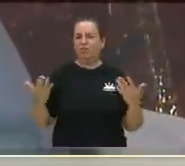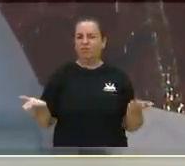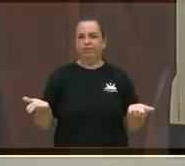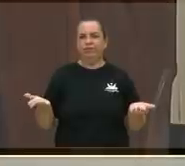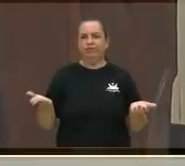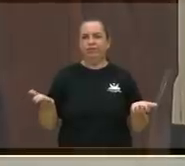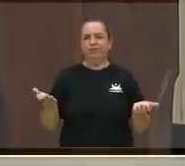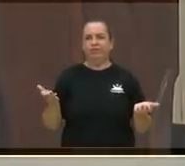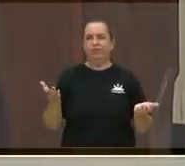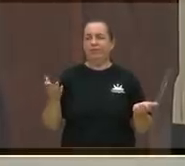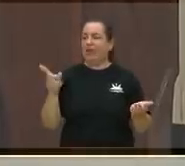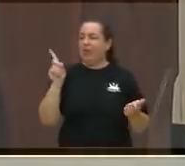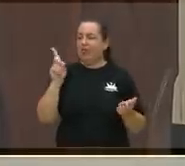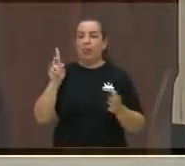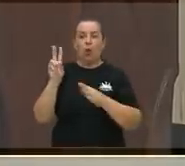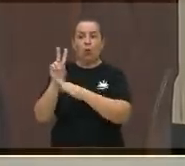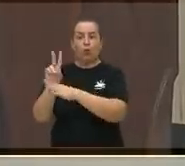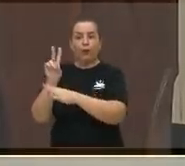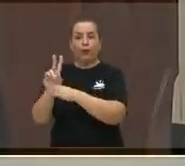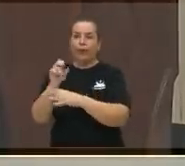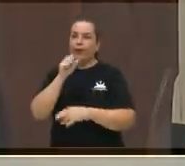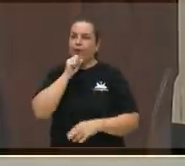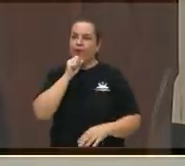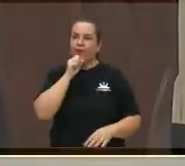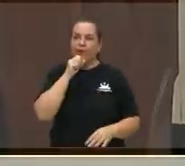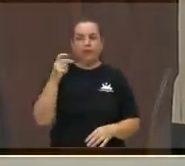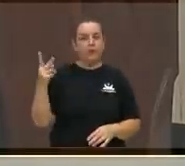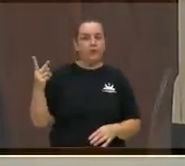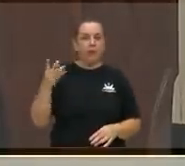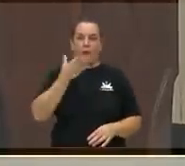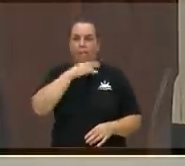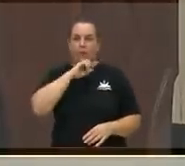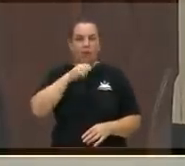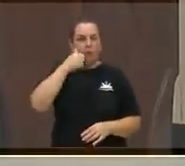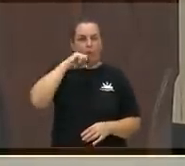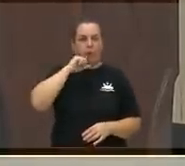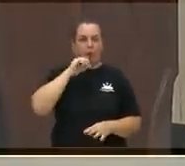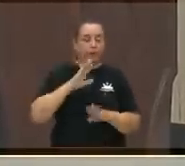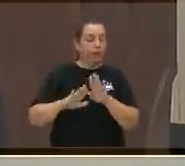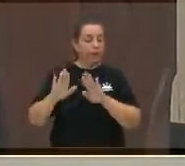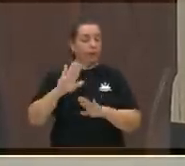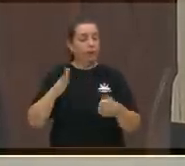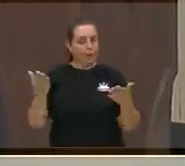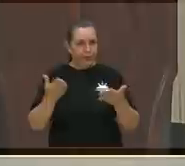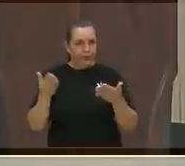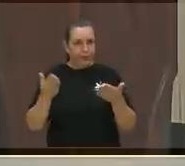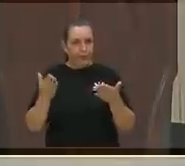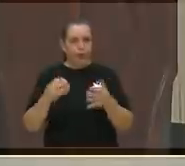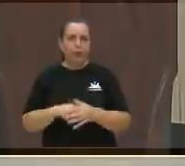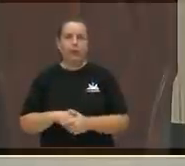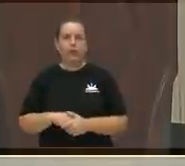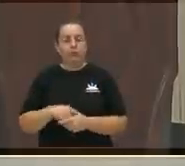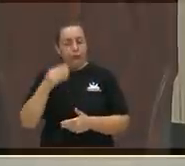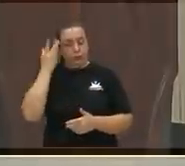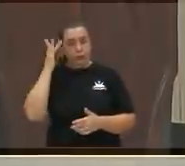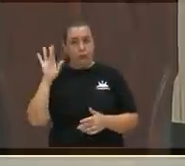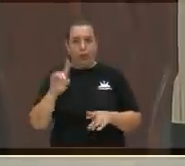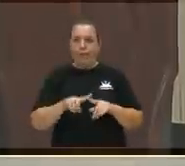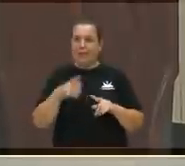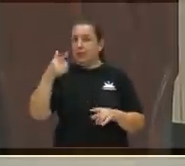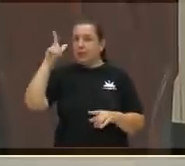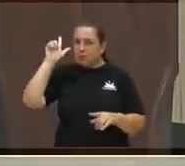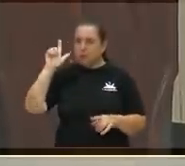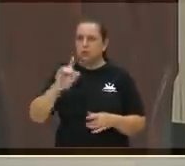me descuidei dos pais da velhice talvez agora é ter um crime mas e